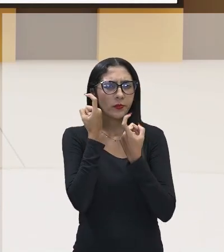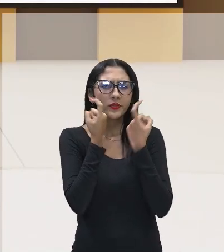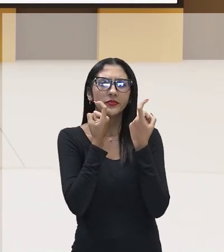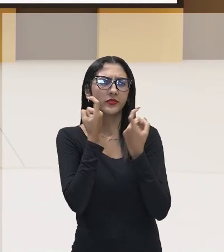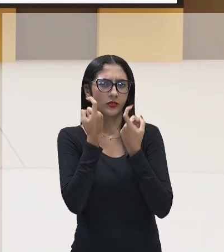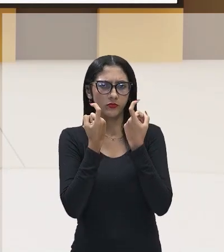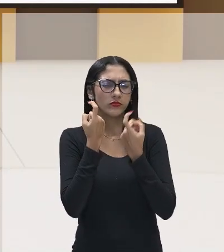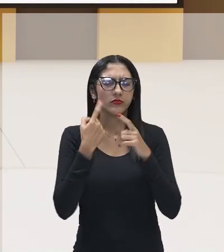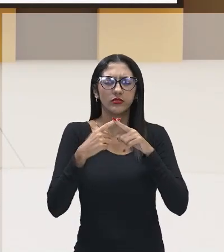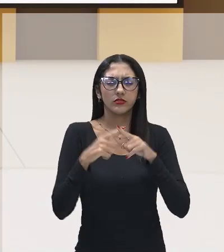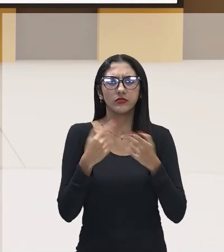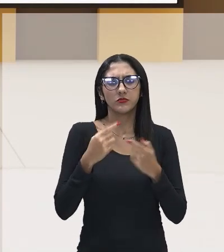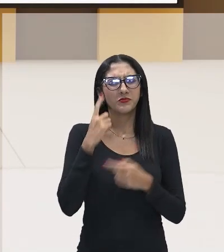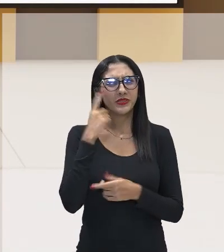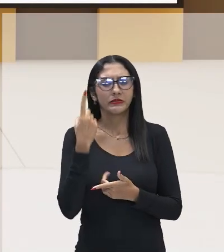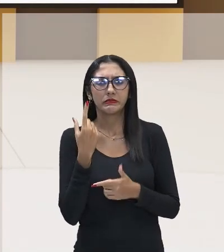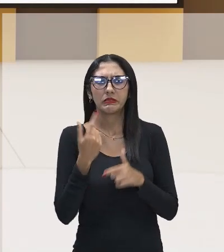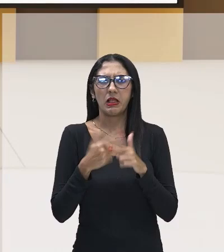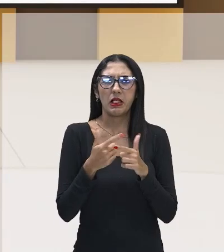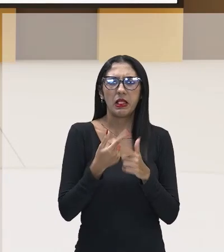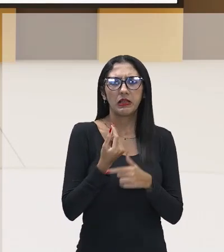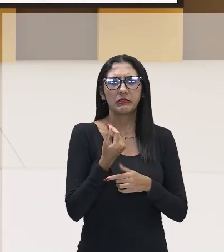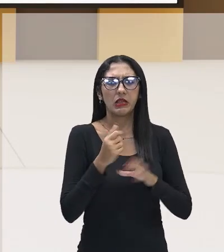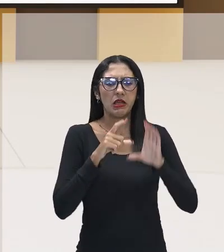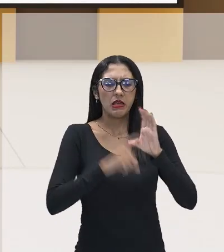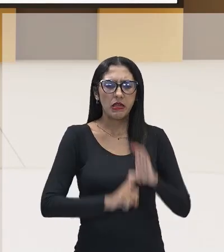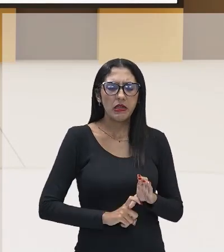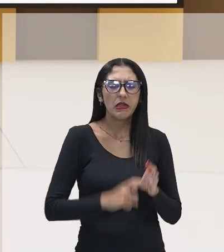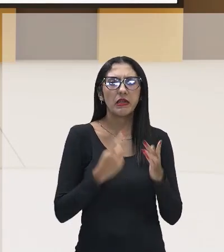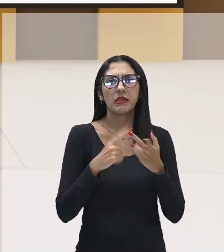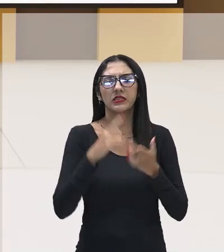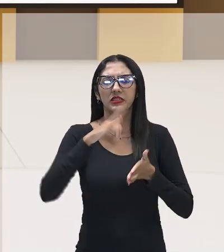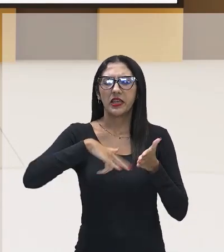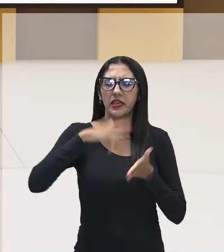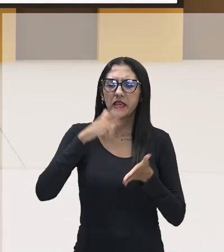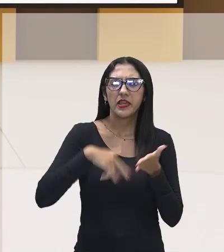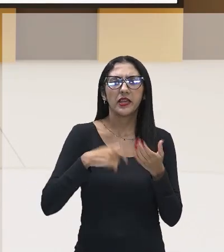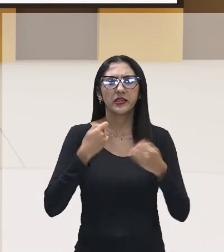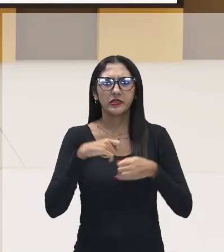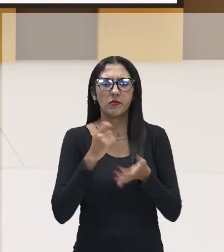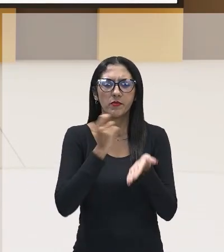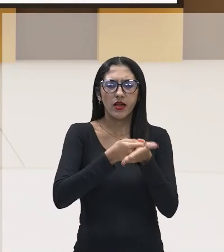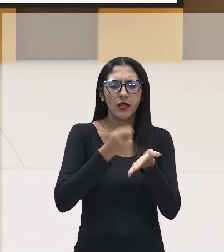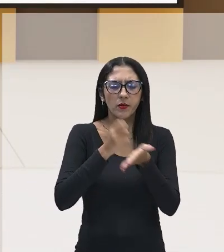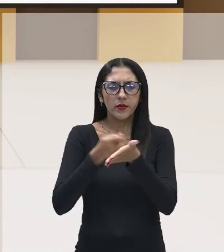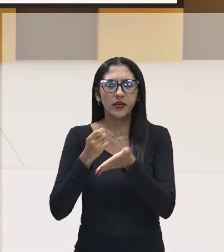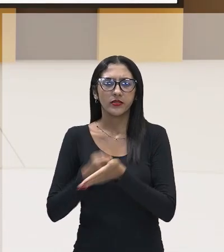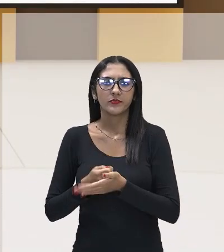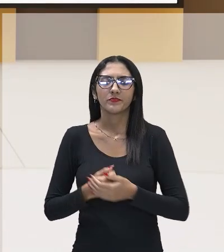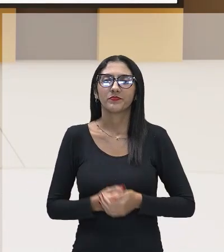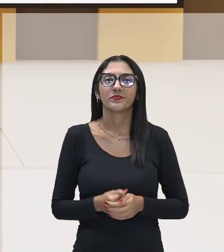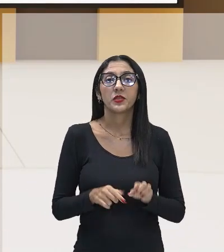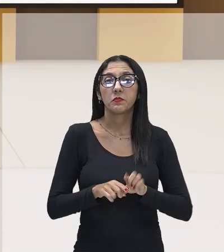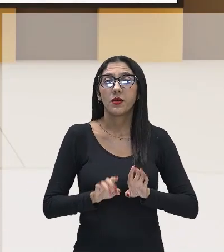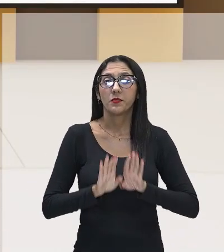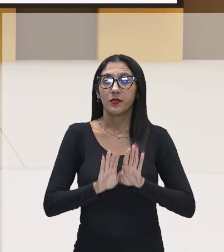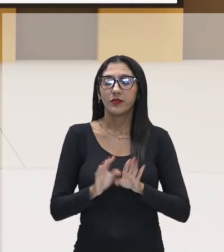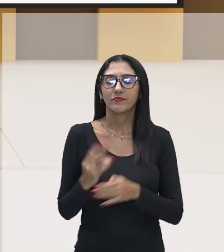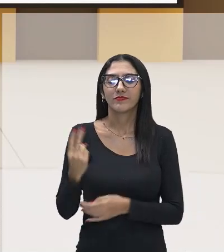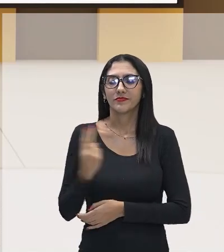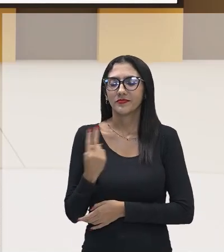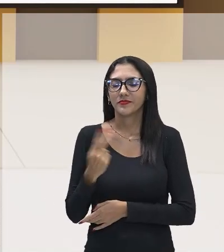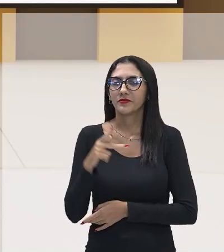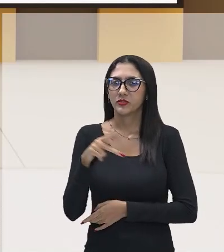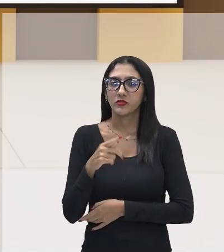A gente já pensa nas dívidas, nas contas a pagar, mas estamos aqui, eu, professor Tiago, justamente para